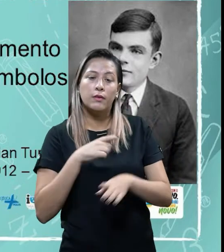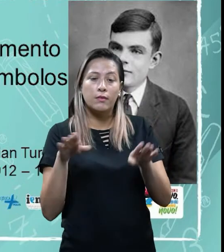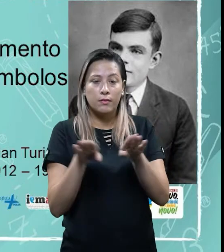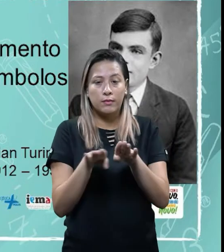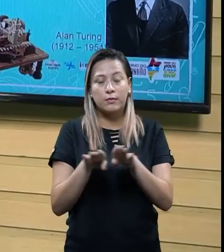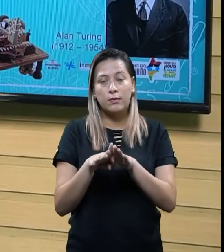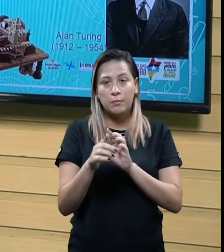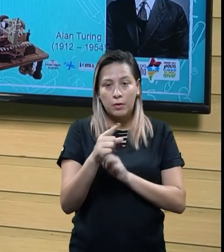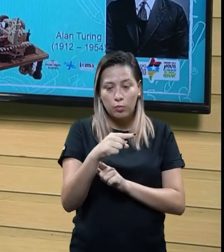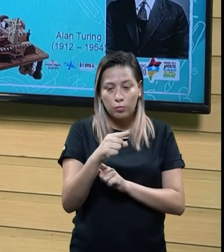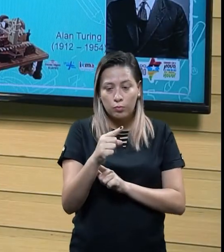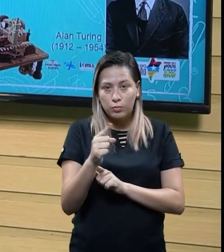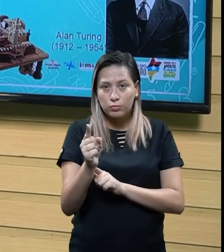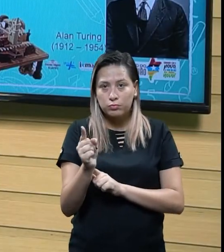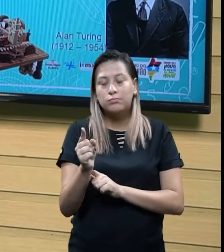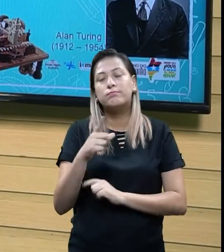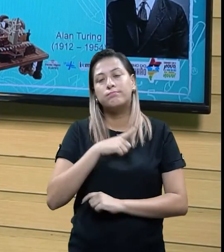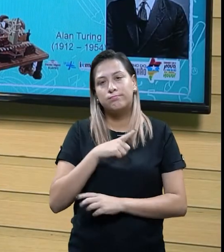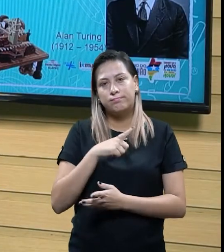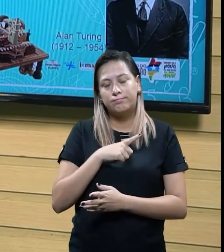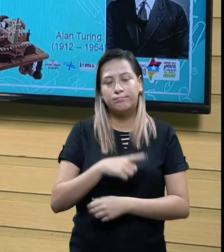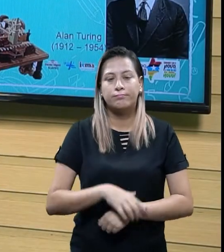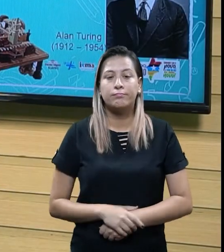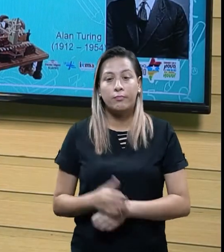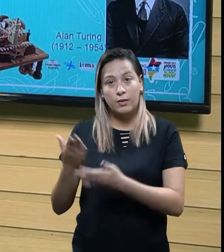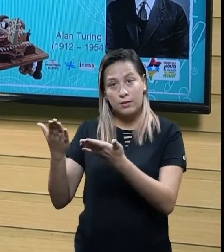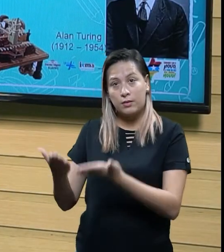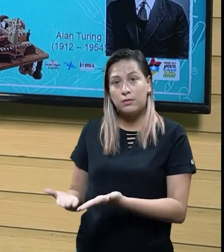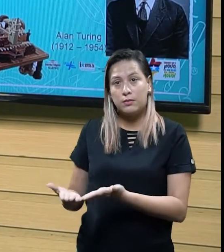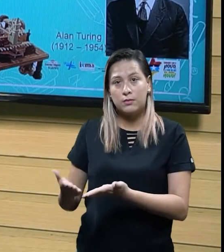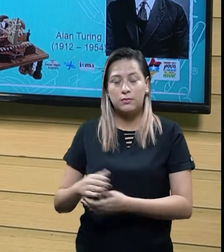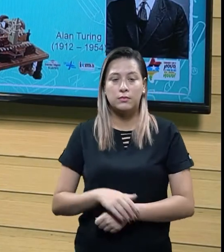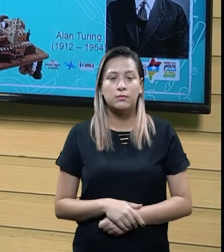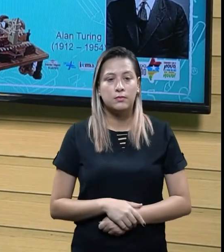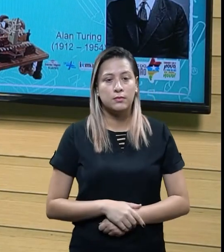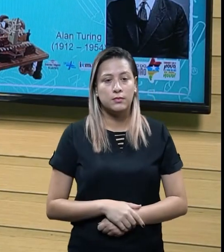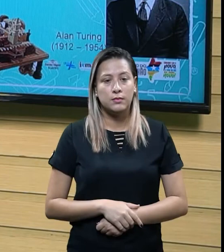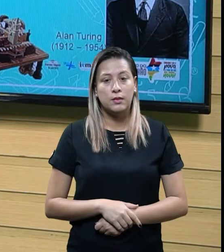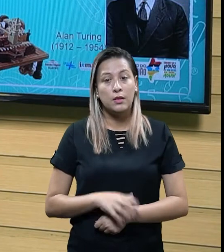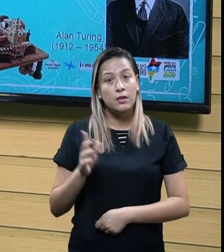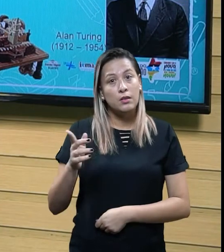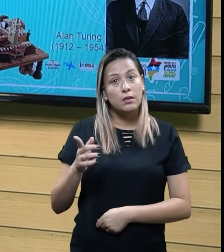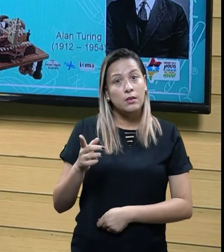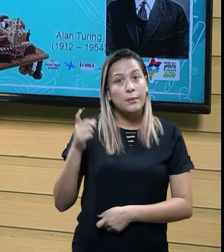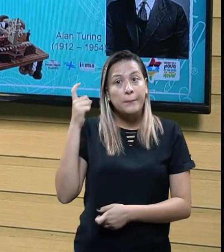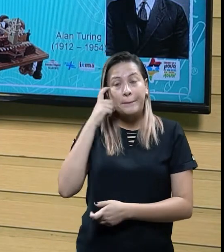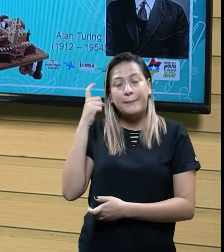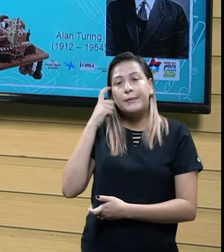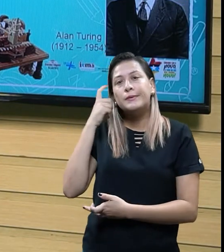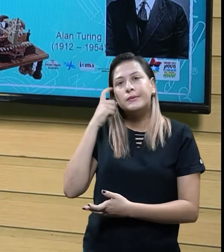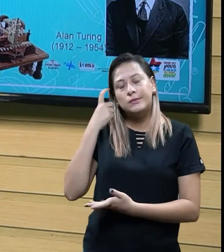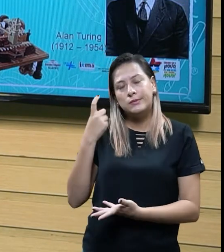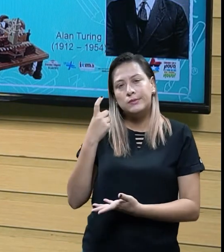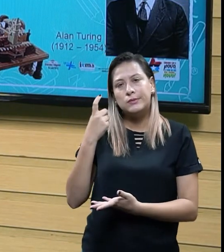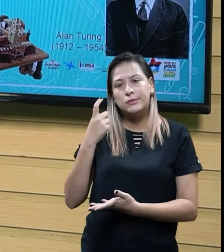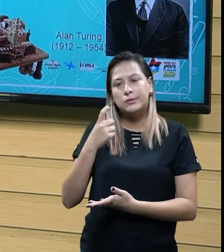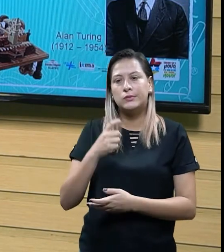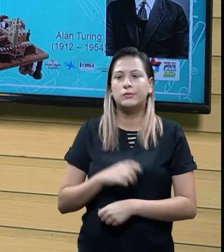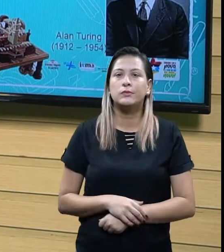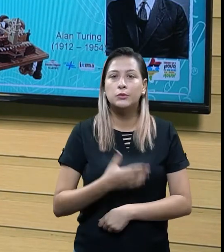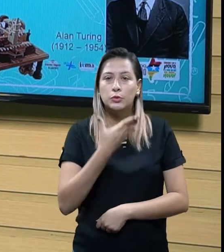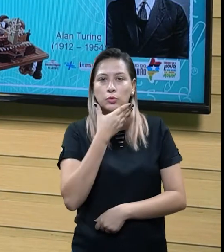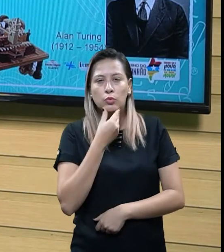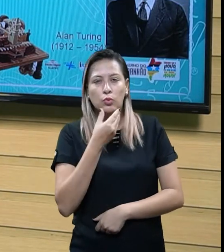um ponteiro. Esse computador, esta máquina, ele não chegou a ser construído, ele foi idealizado, tá, por